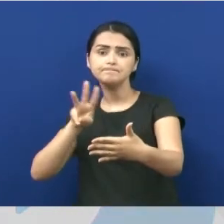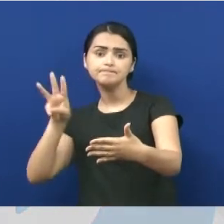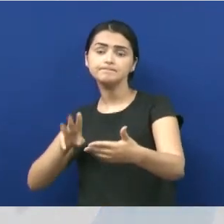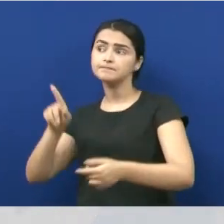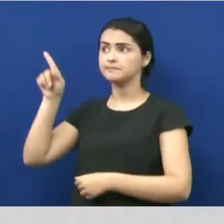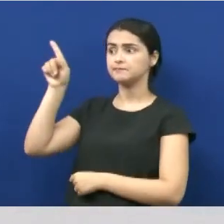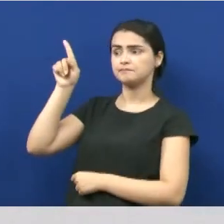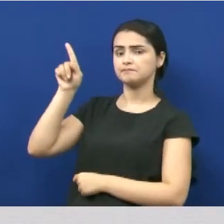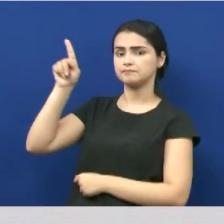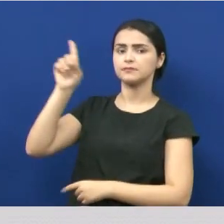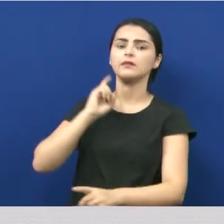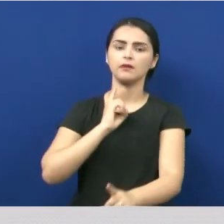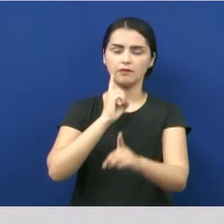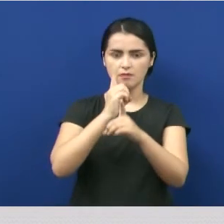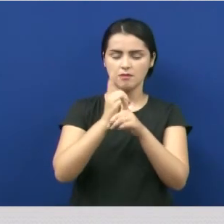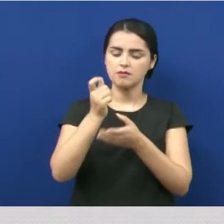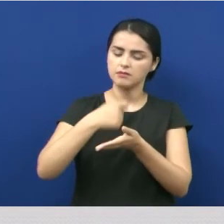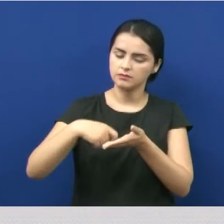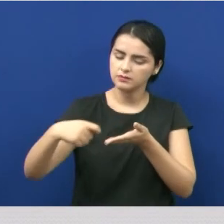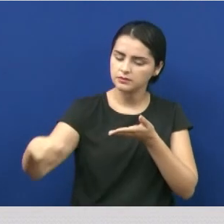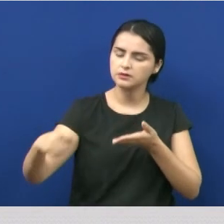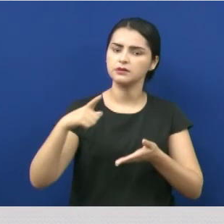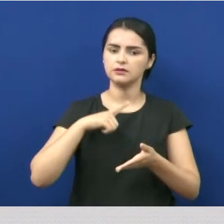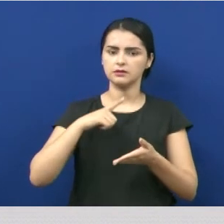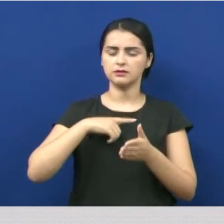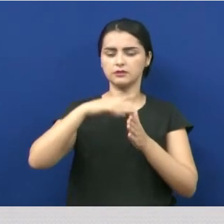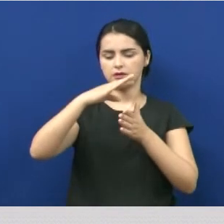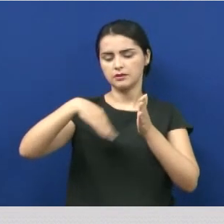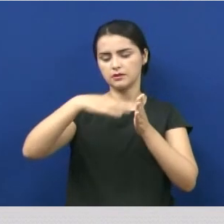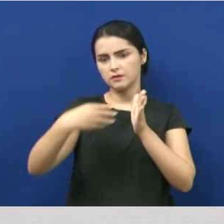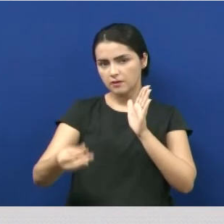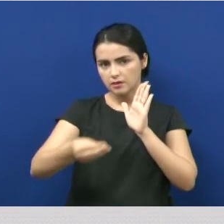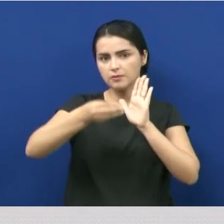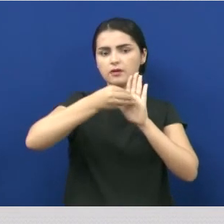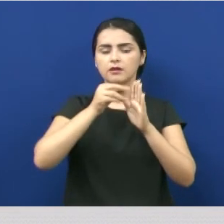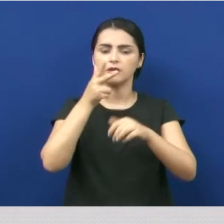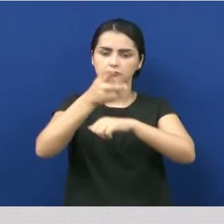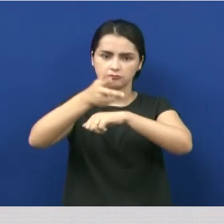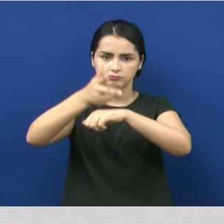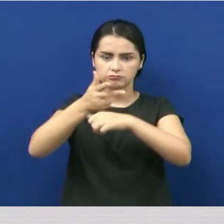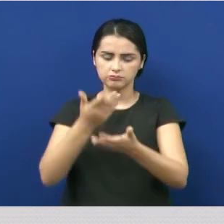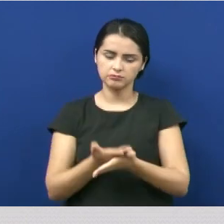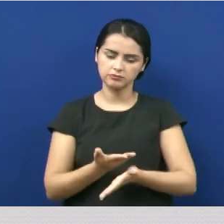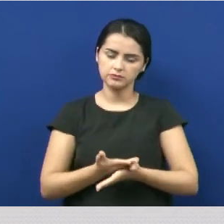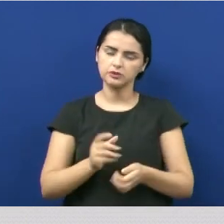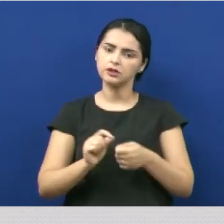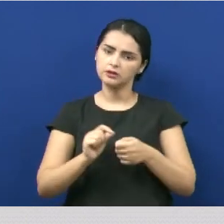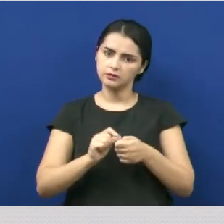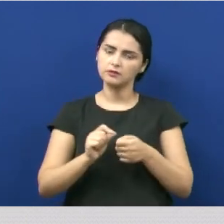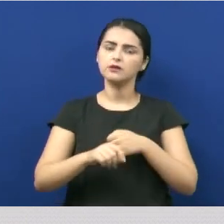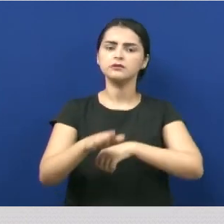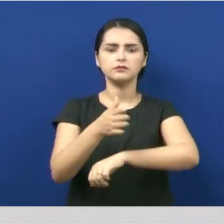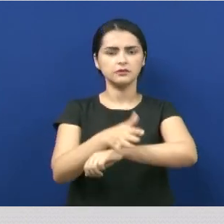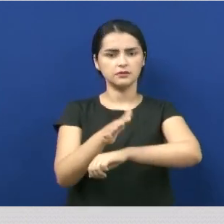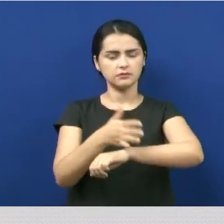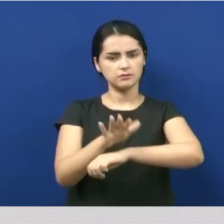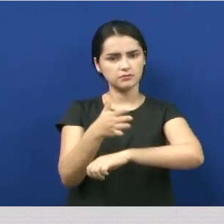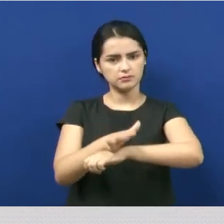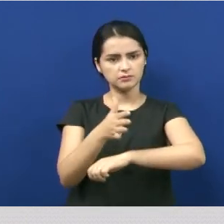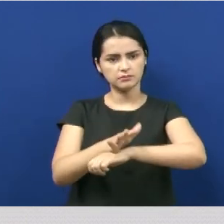encontrar conteúdo escrito, exercícios com gabarito, vídeo, aula. Então, façam esses exercícios,